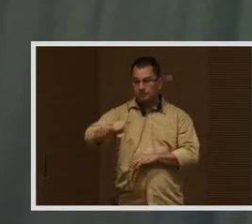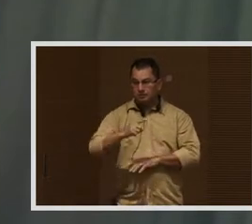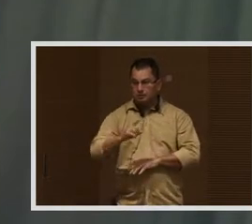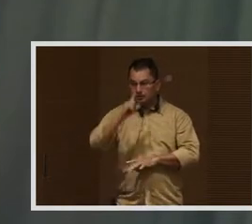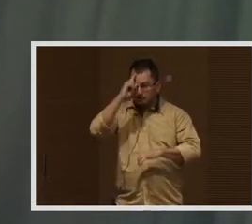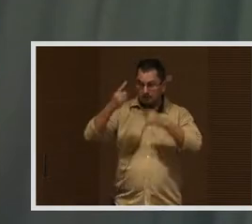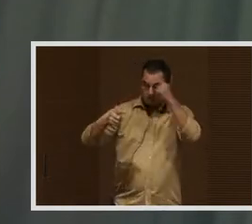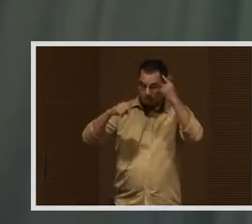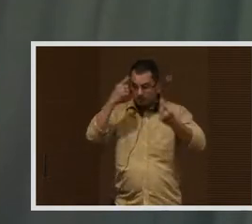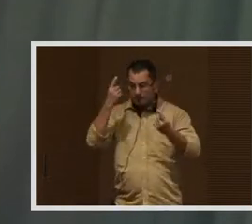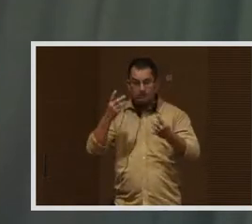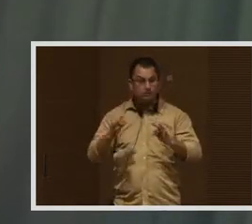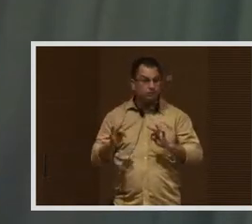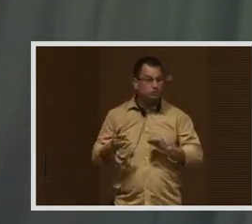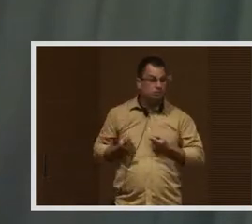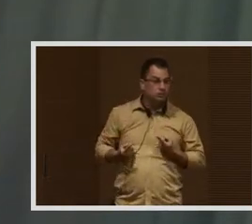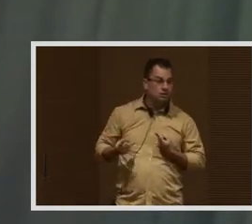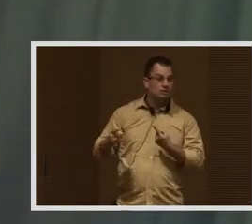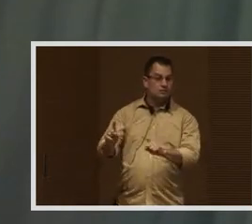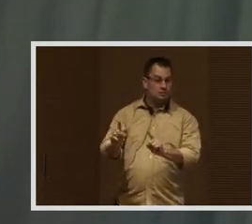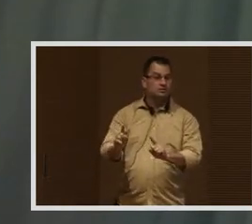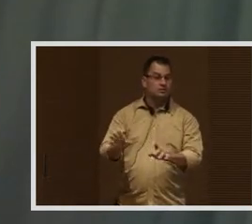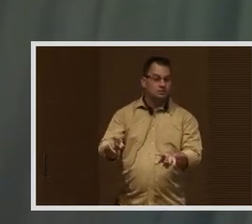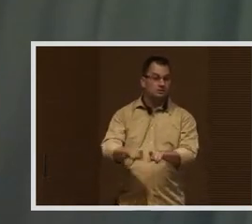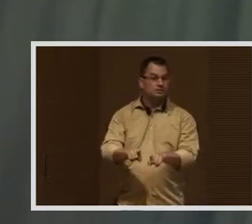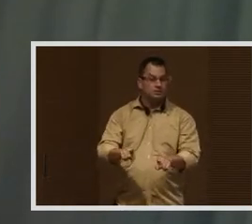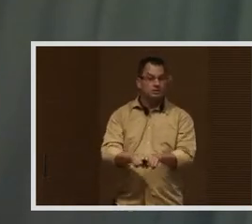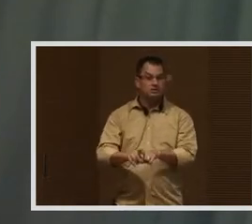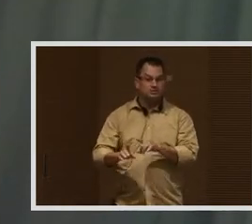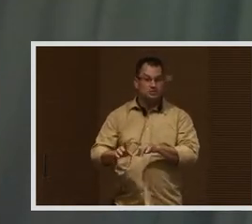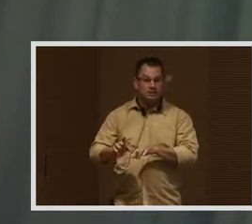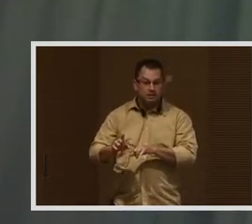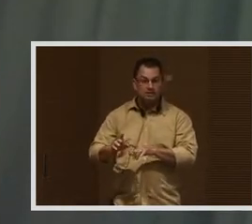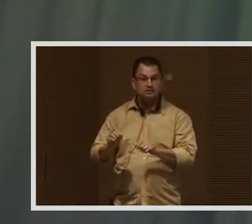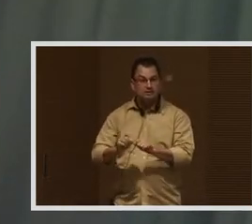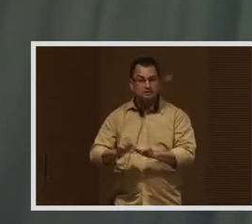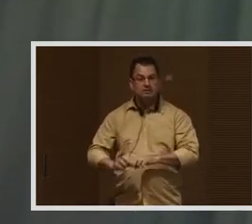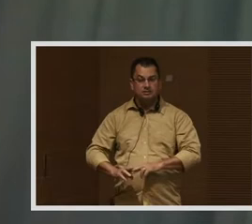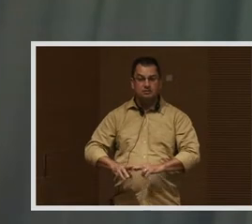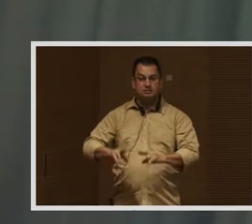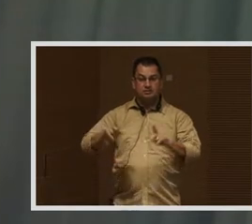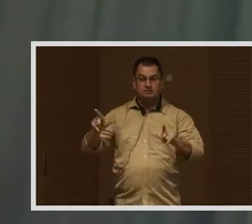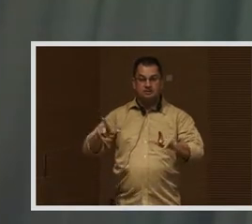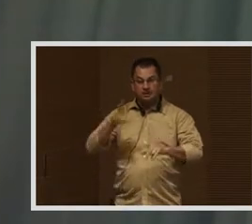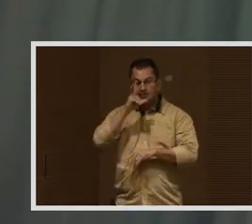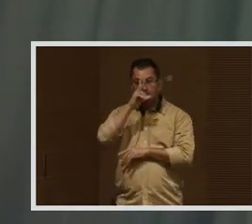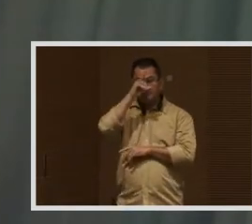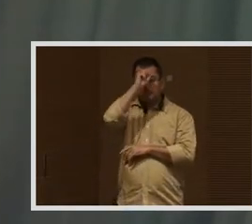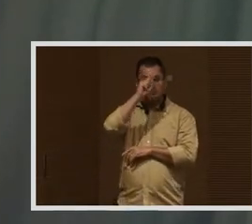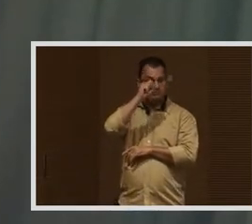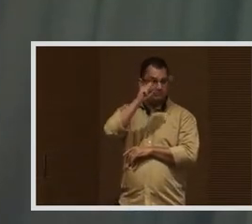as forças contrárias que também se reinventaram, se diferenciaram e se fortaleceram.